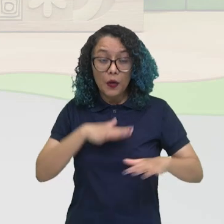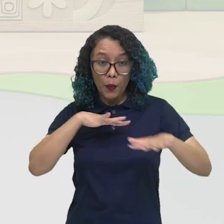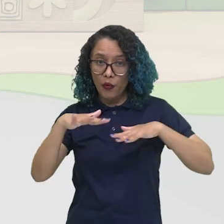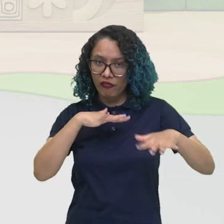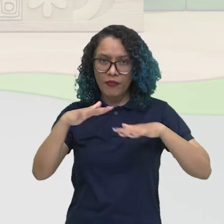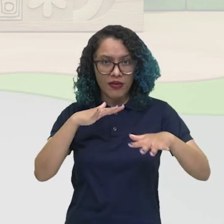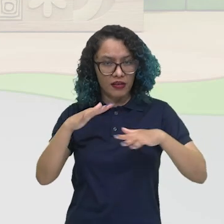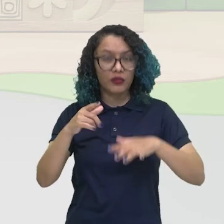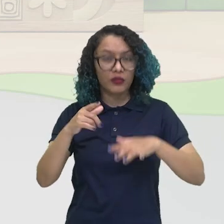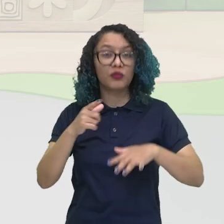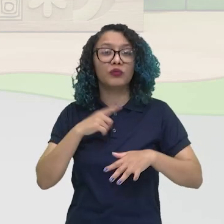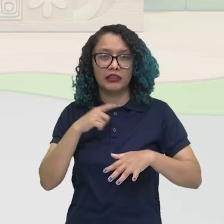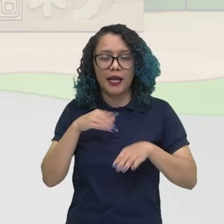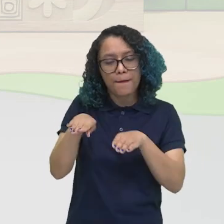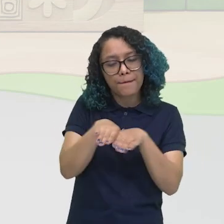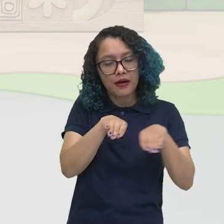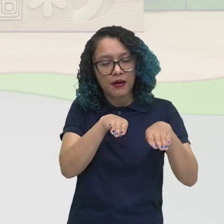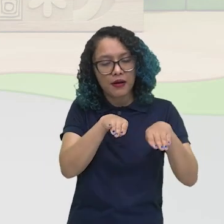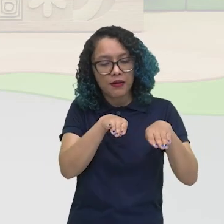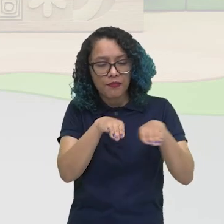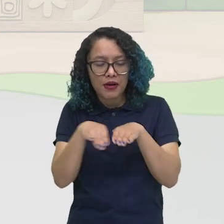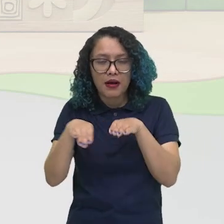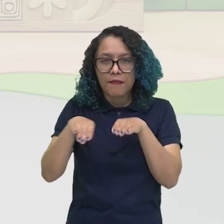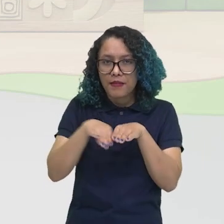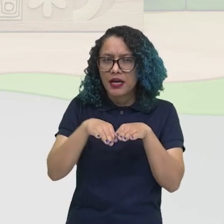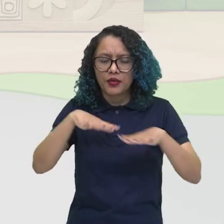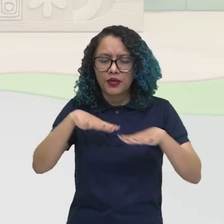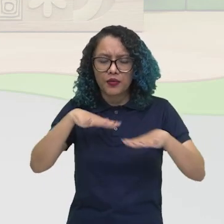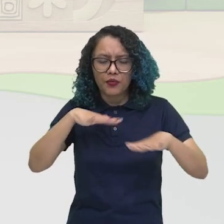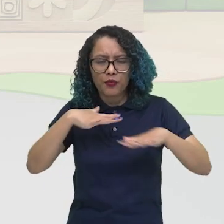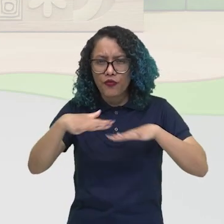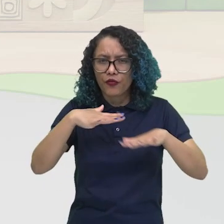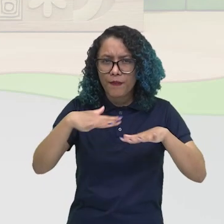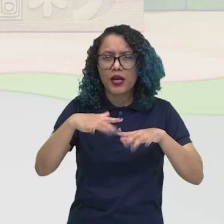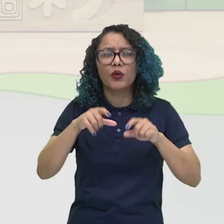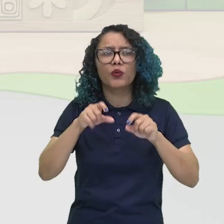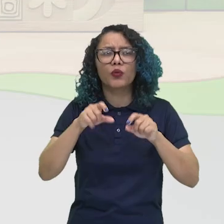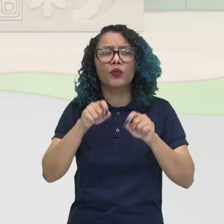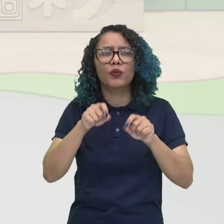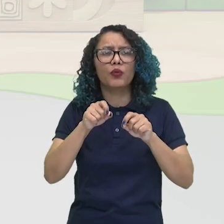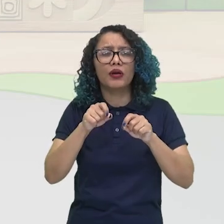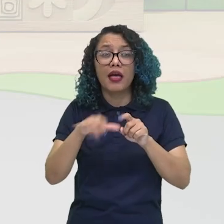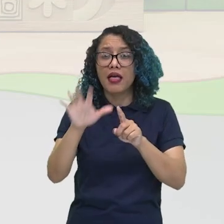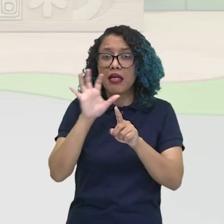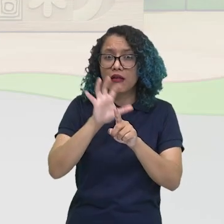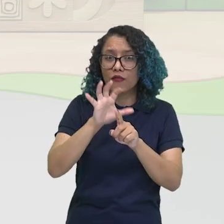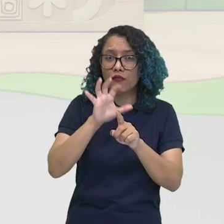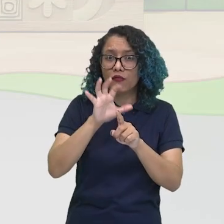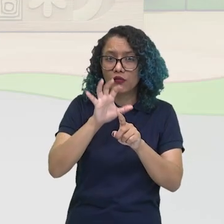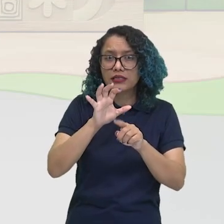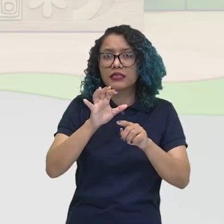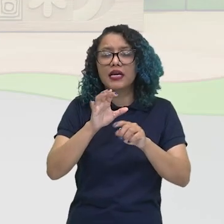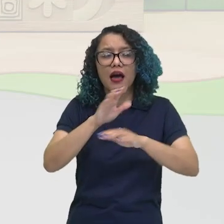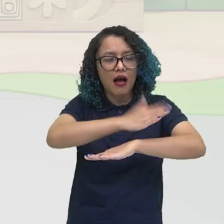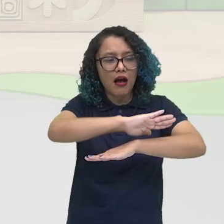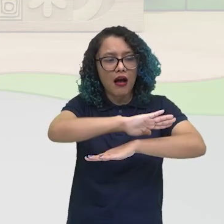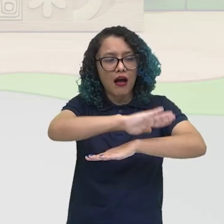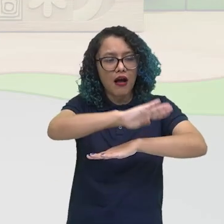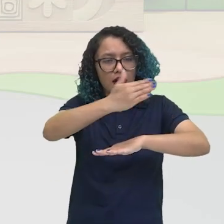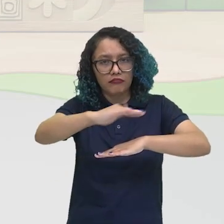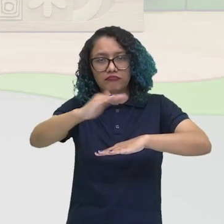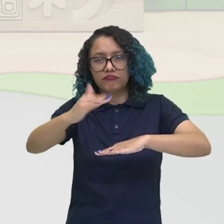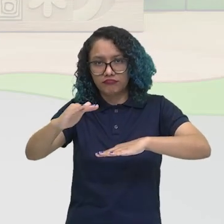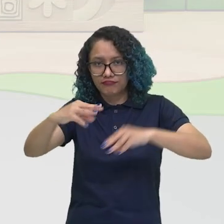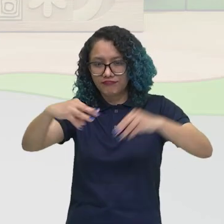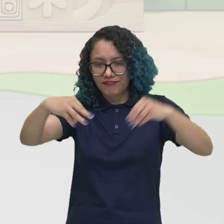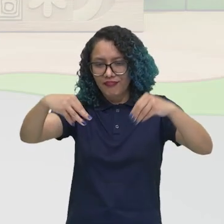movimentação, certo? E essa movimentação é que dá forma ao quê? Ao relevo terrestre,